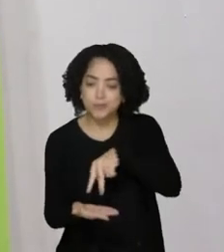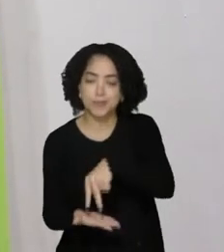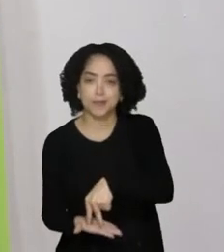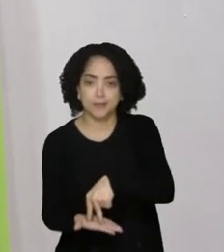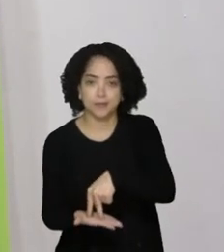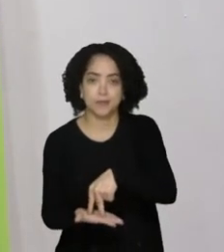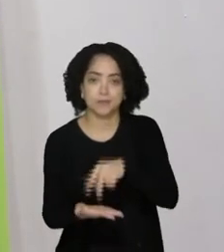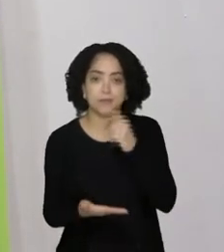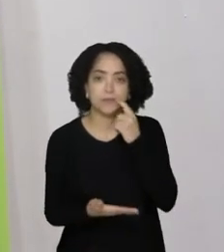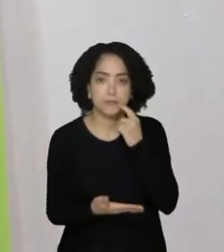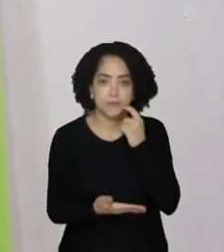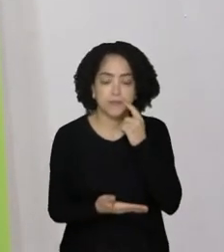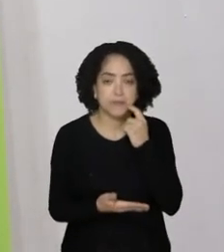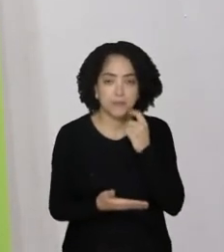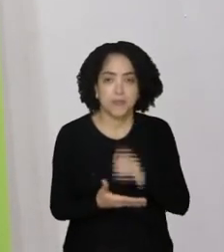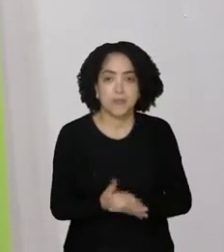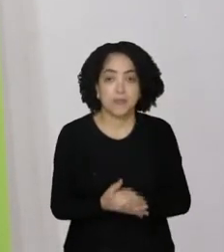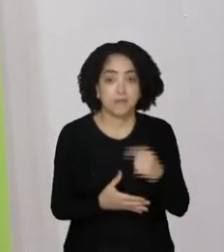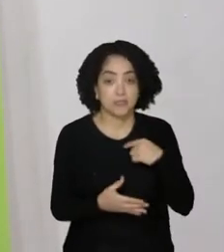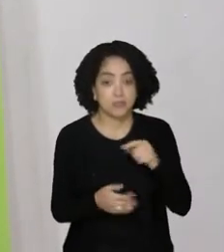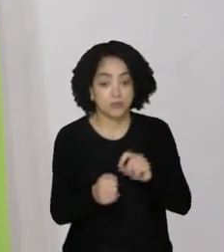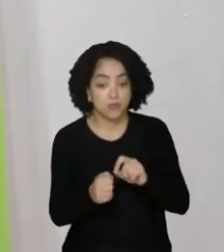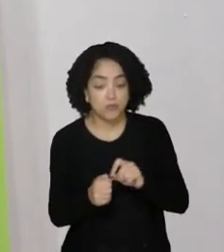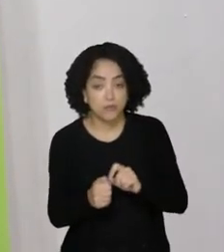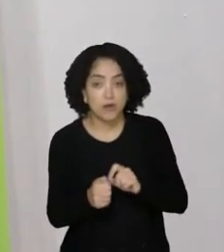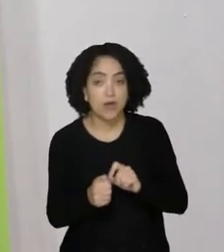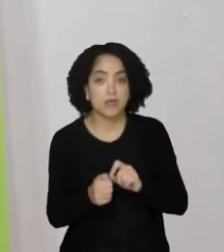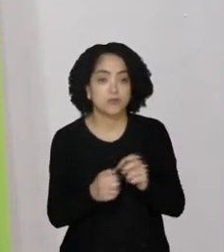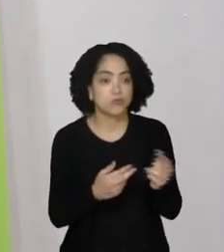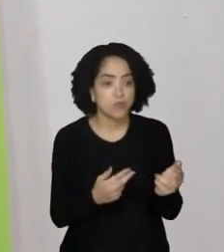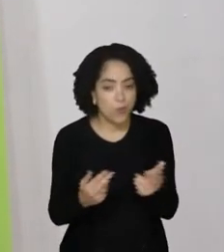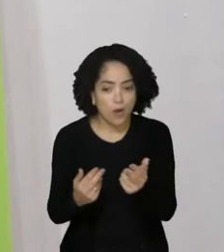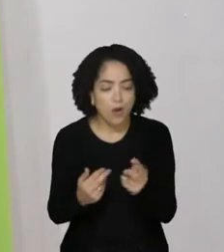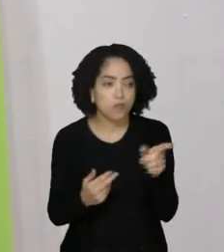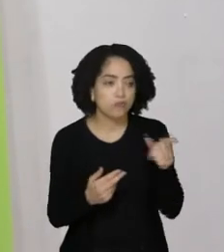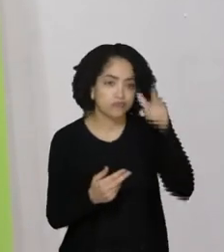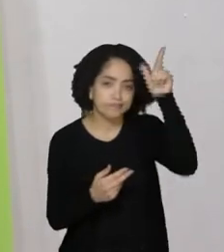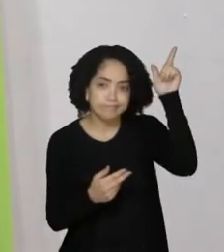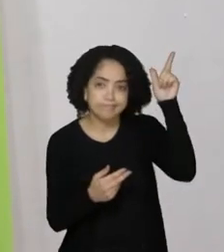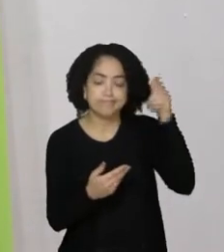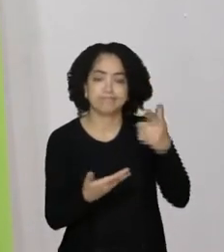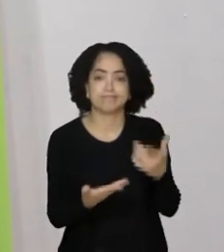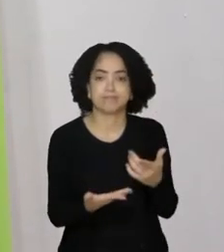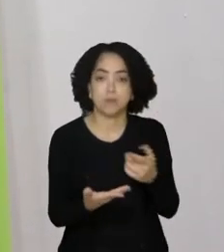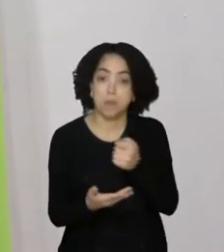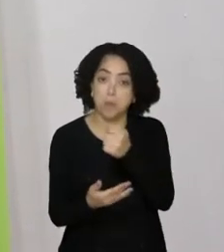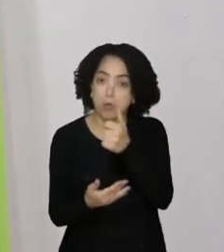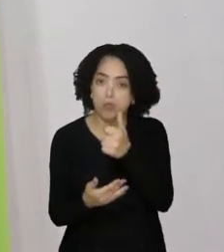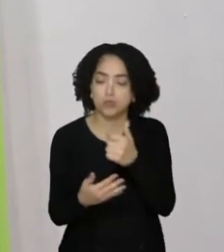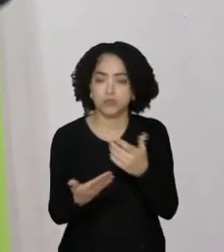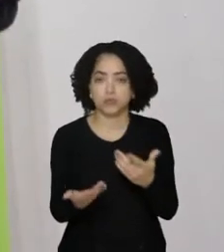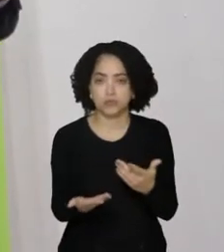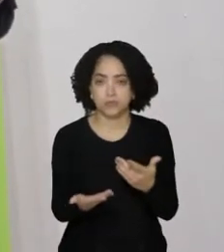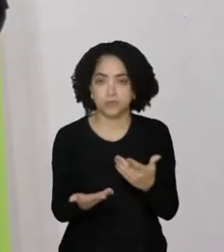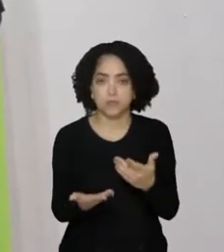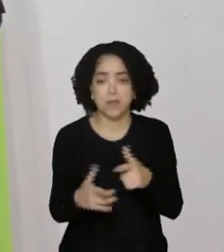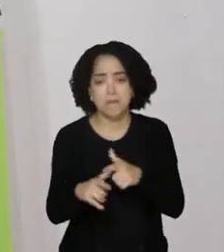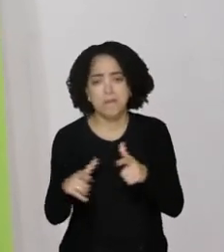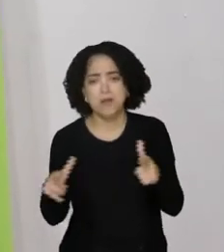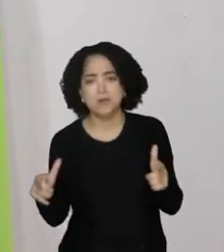o que o senhor faz e fazer o que eu faço fazer o que o Lima faz poucos maioria